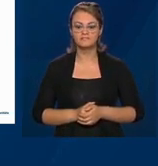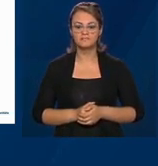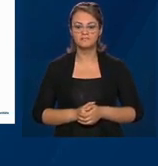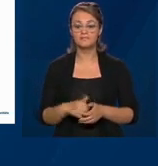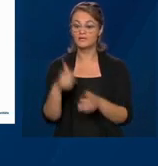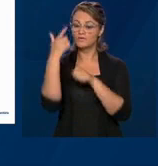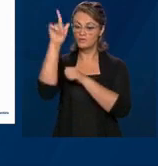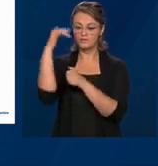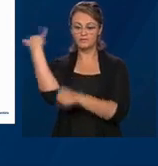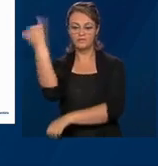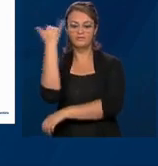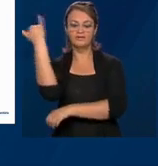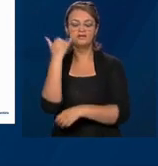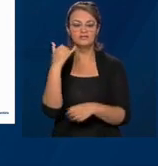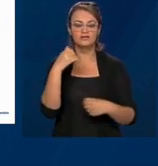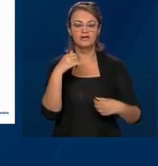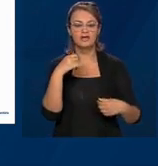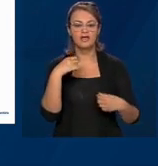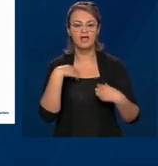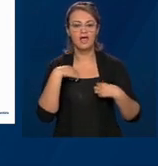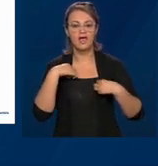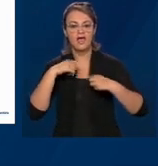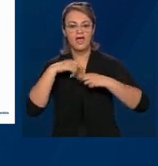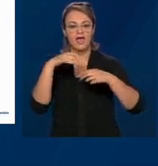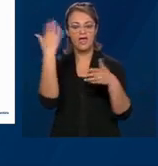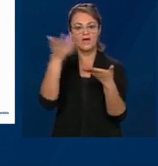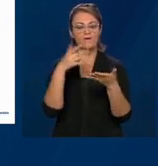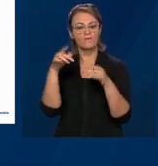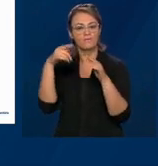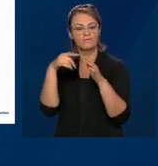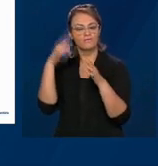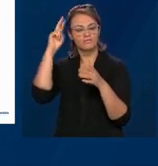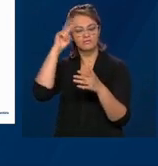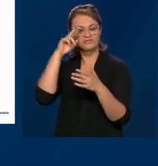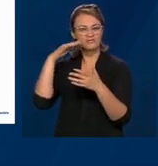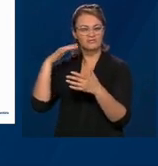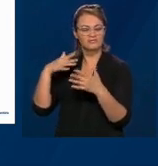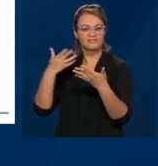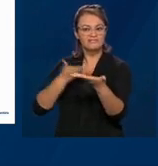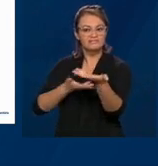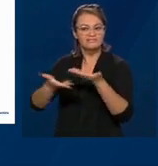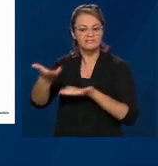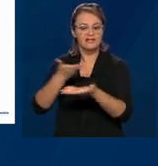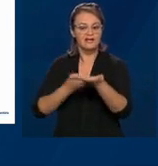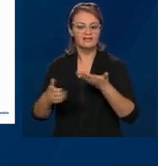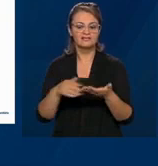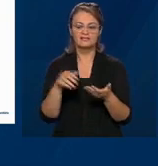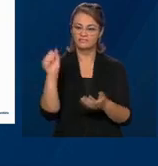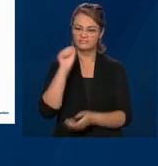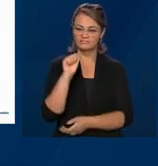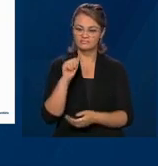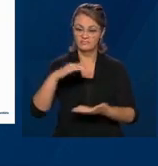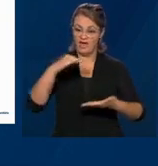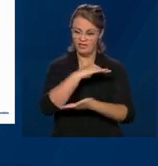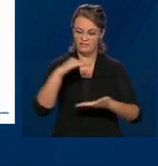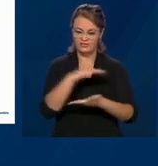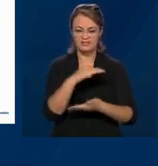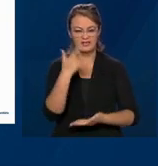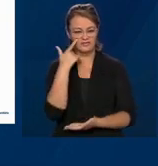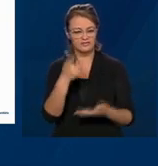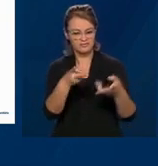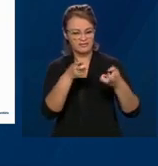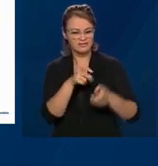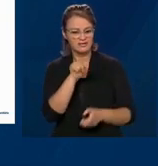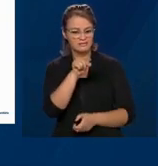Um outro ponto que nós colocamos no nosso guia foi o histórico de interações com a Anvisa. E a gente, como vocês podem ver, teve